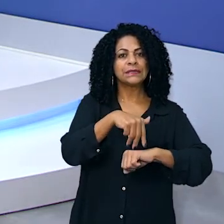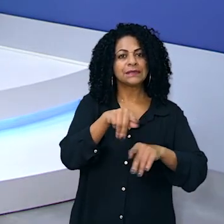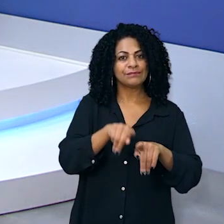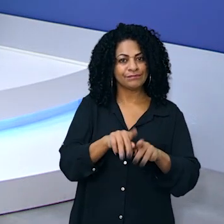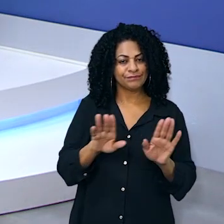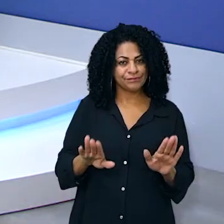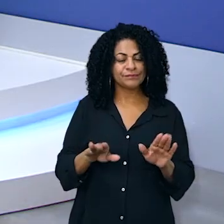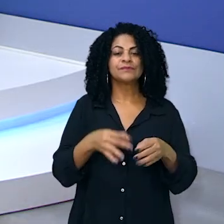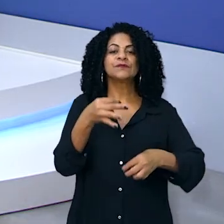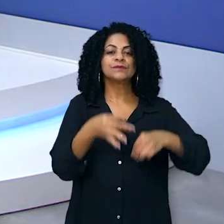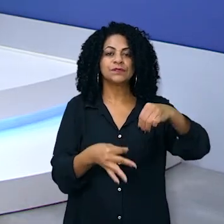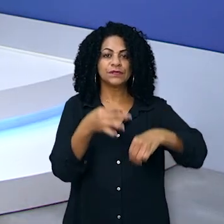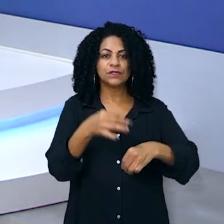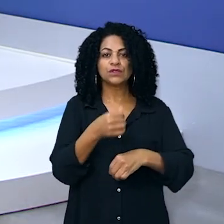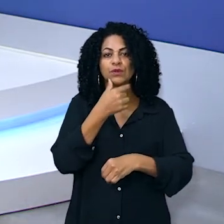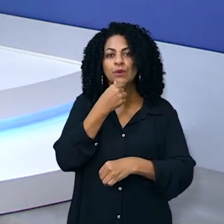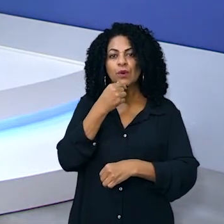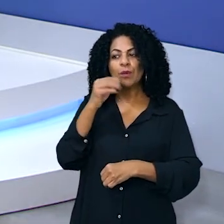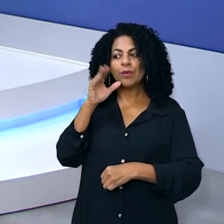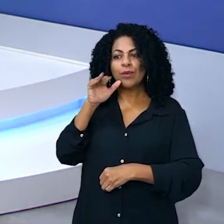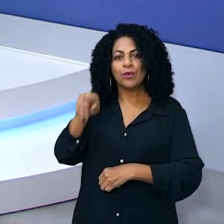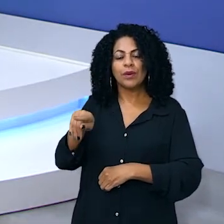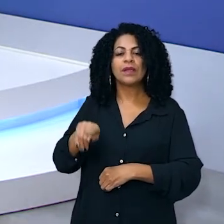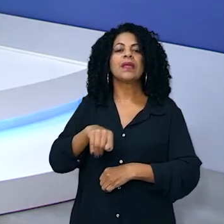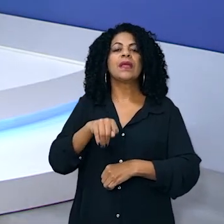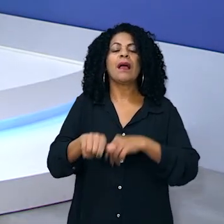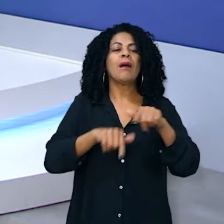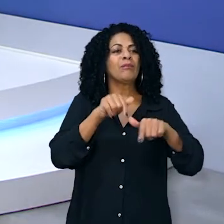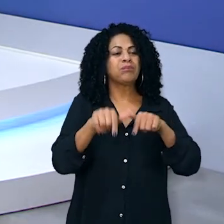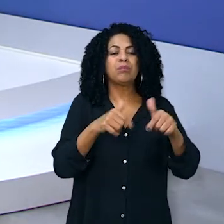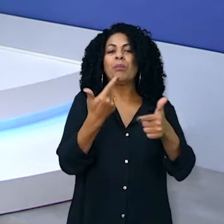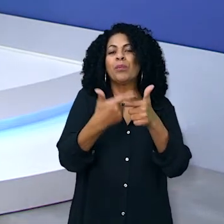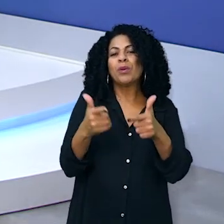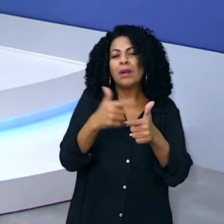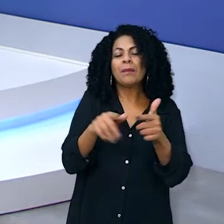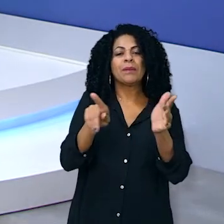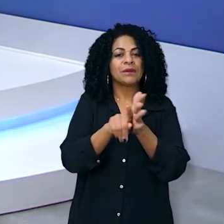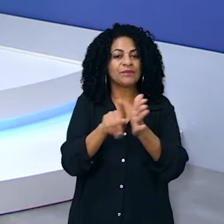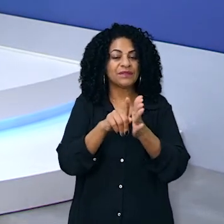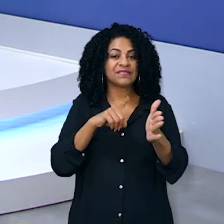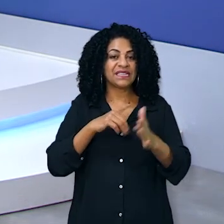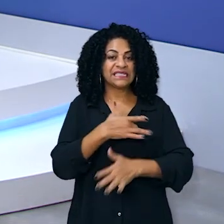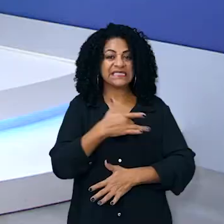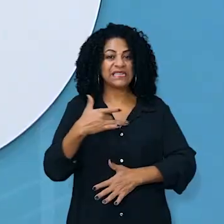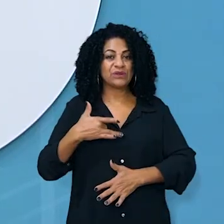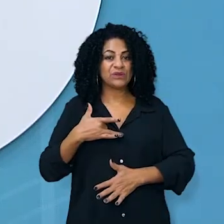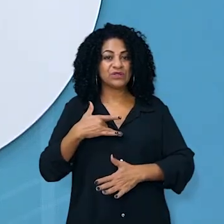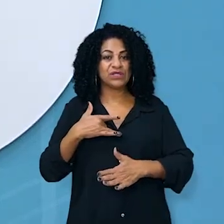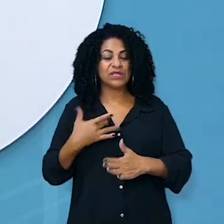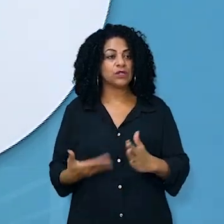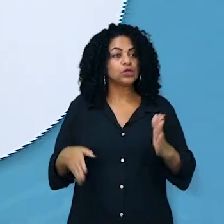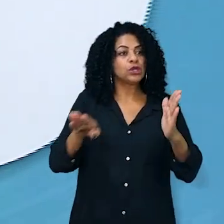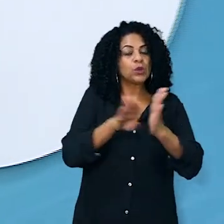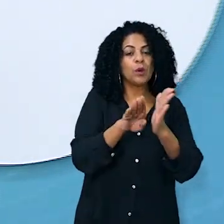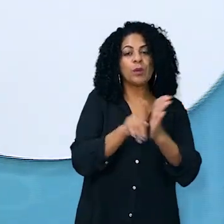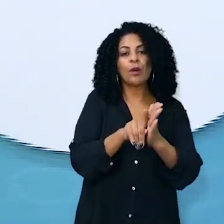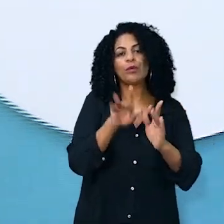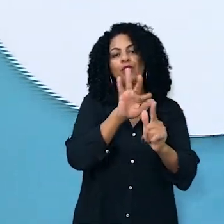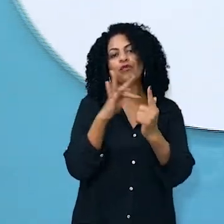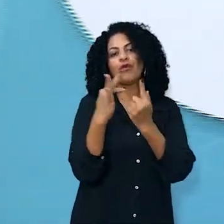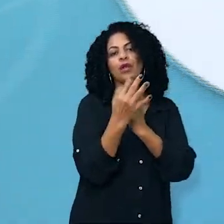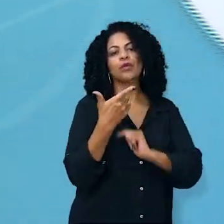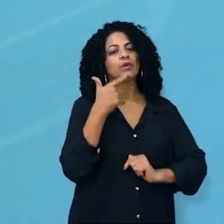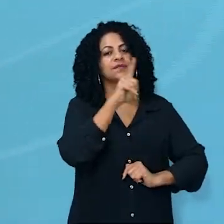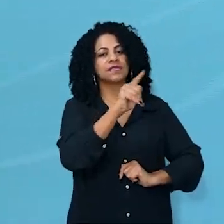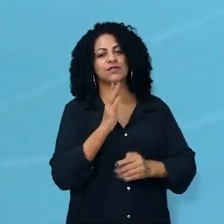ministros consideraram que o empregado enfrentou problemas de saúde que o impediram de chegar ao fórum. Quem explica para a gente os detalhes